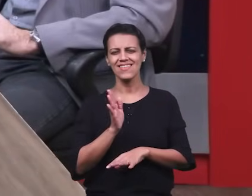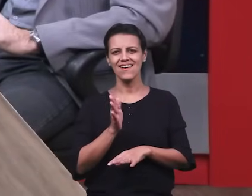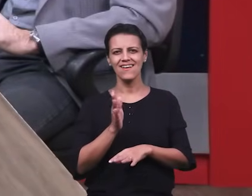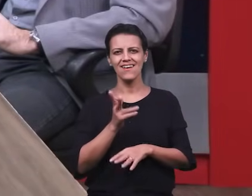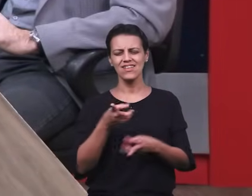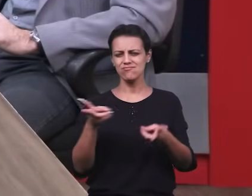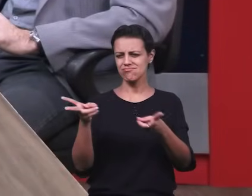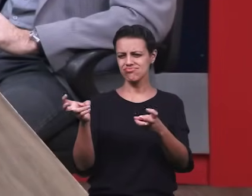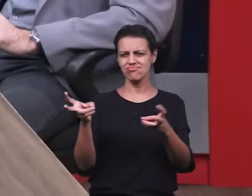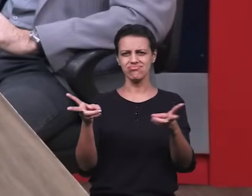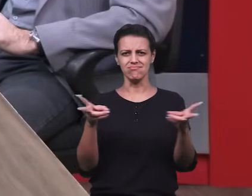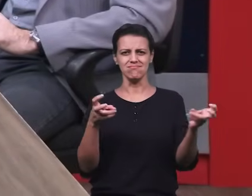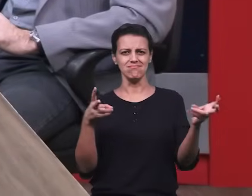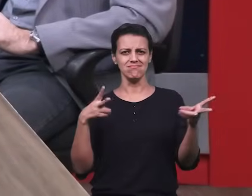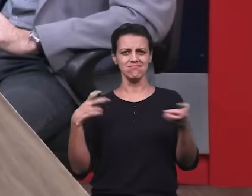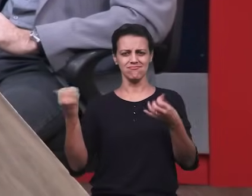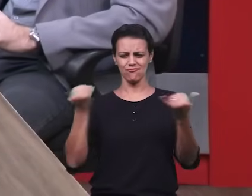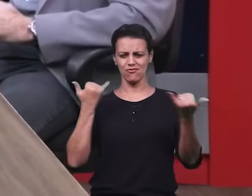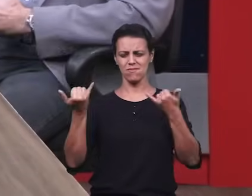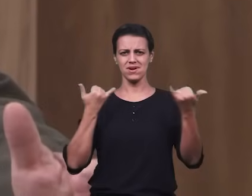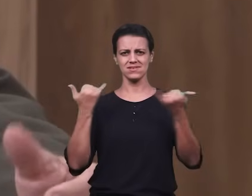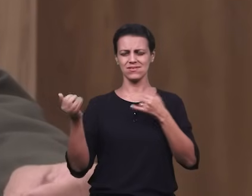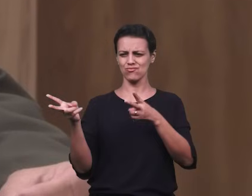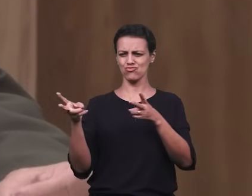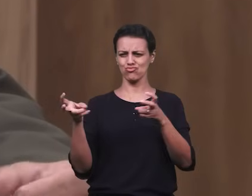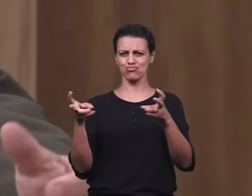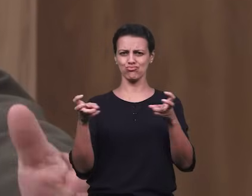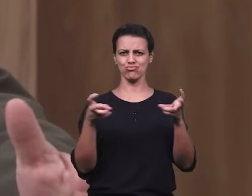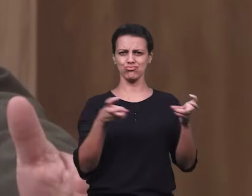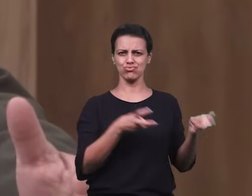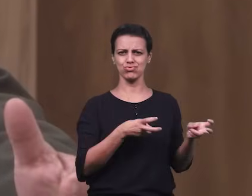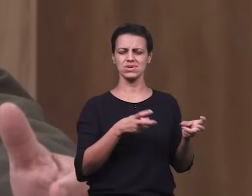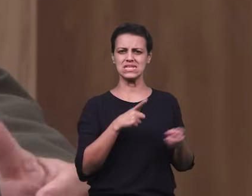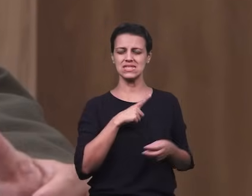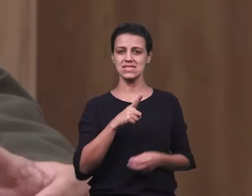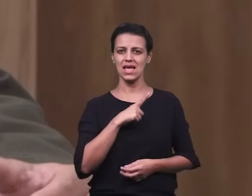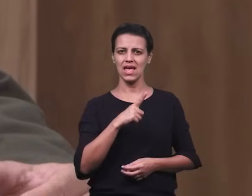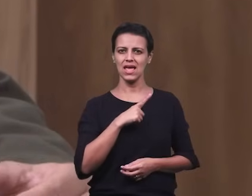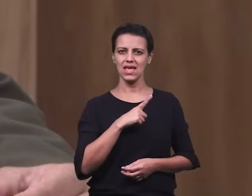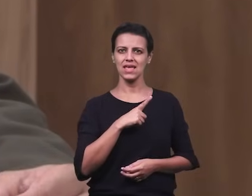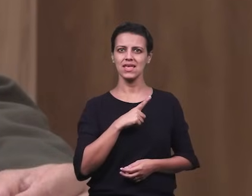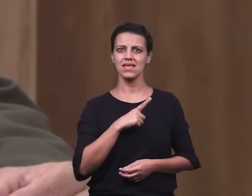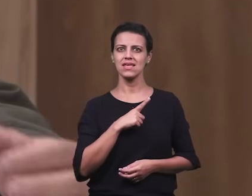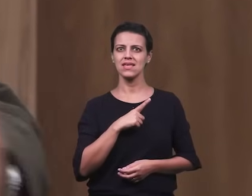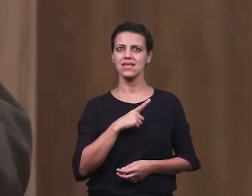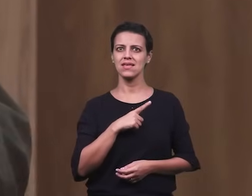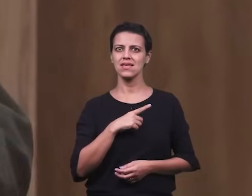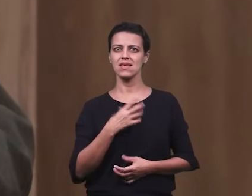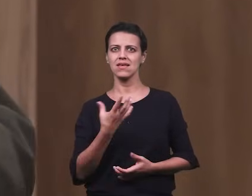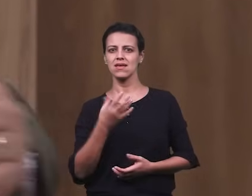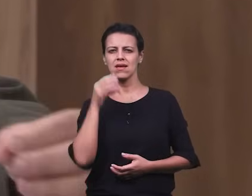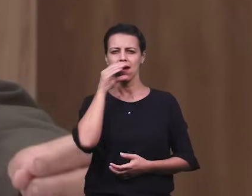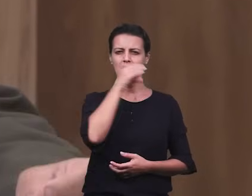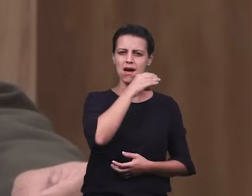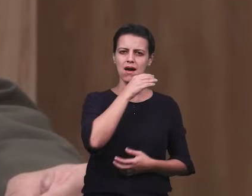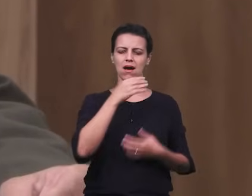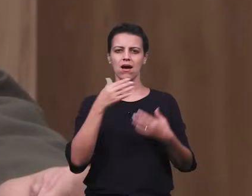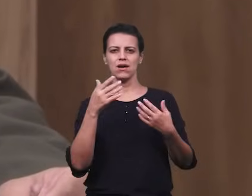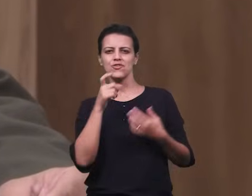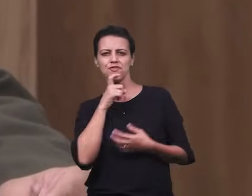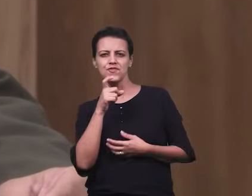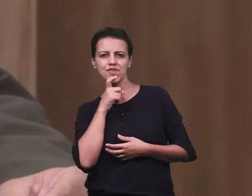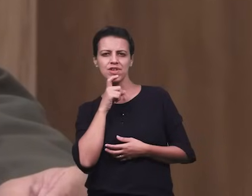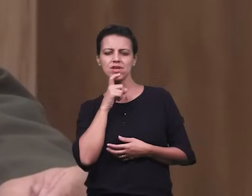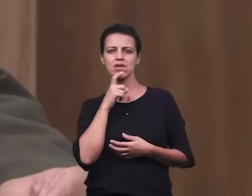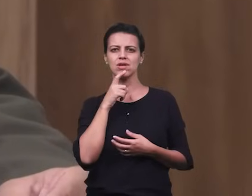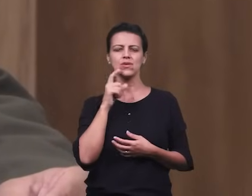capta algumas informações, né, igual o pastor Miguel falou, ele capta essas informações do calor, do frio,